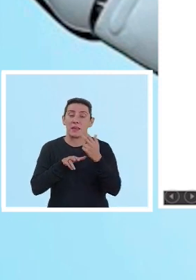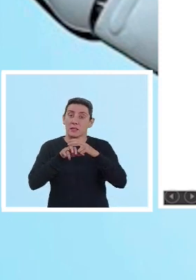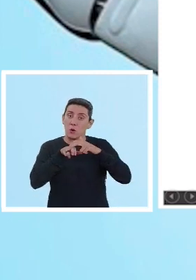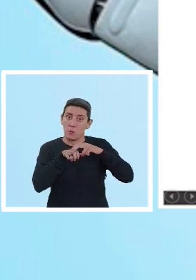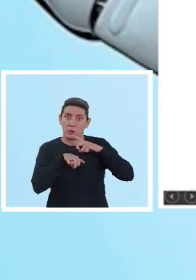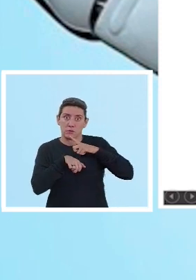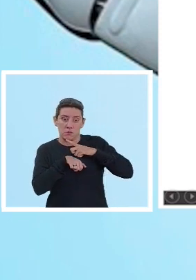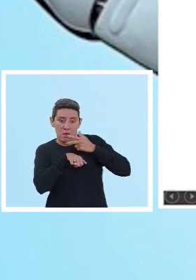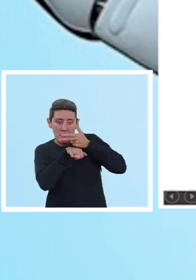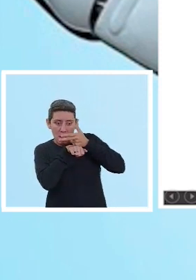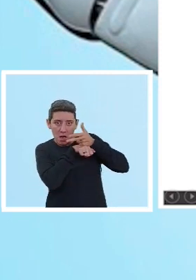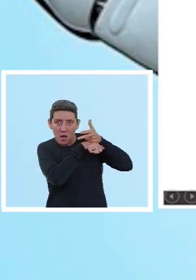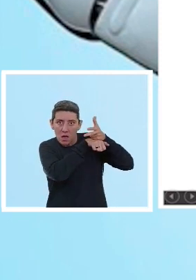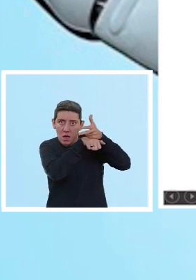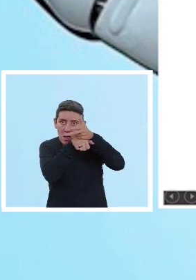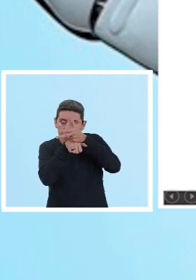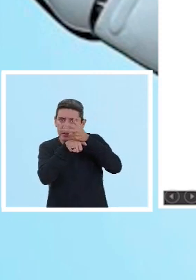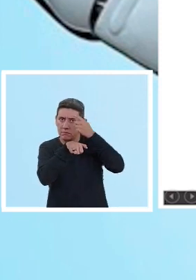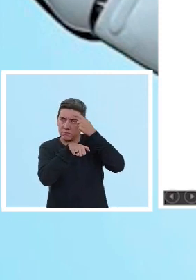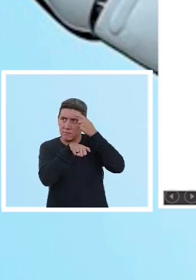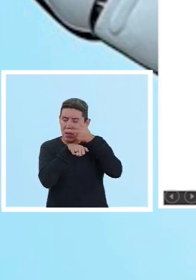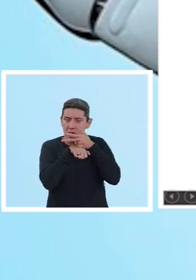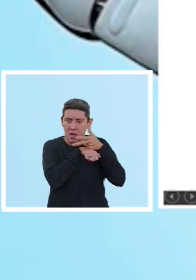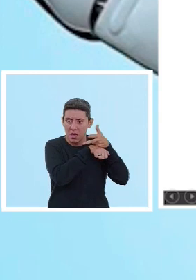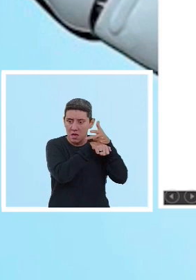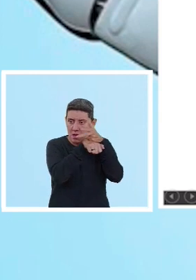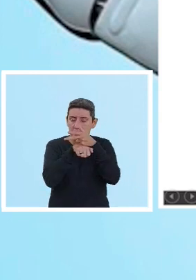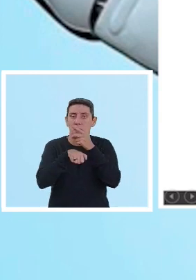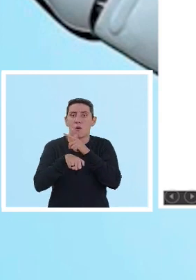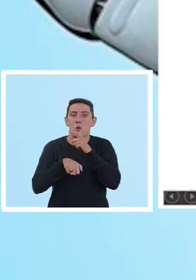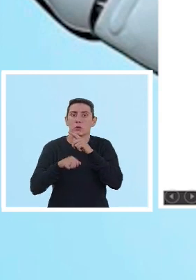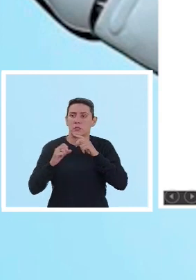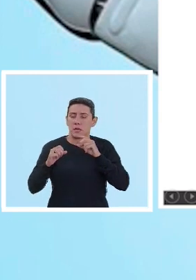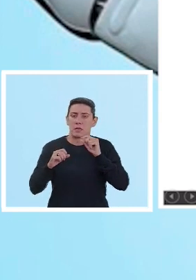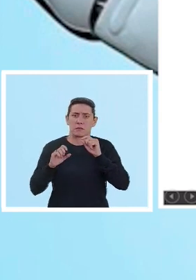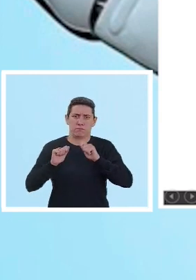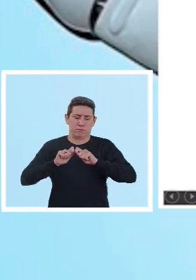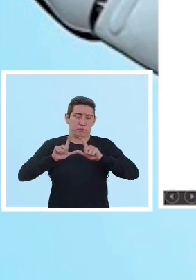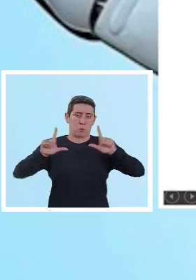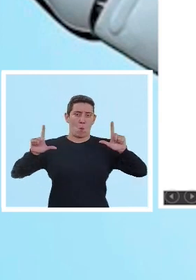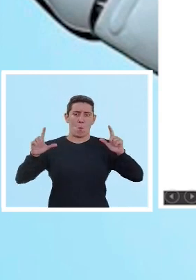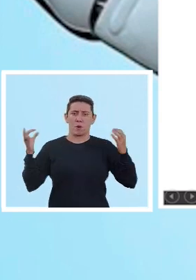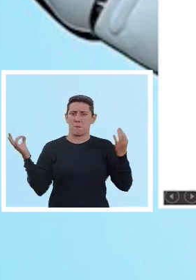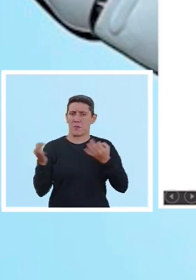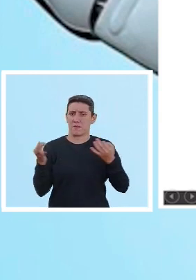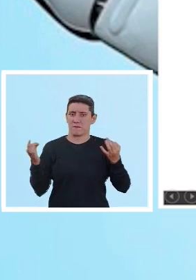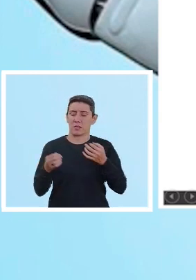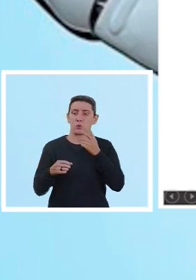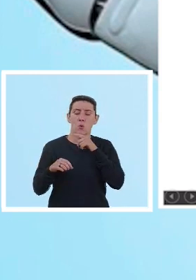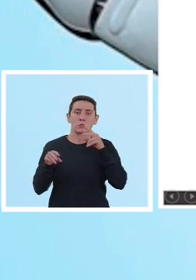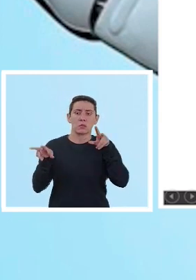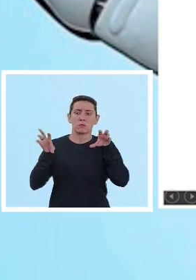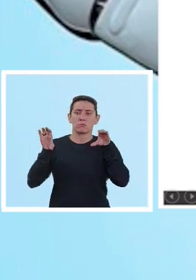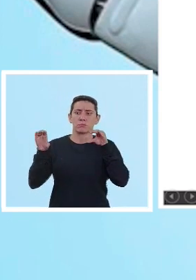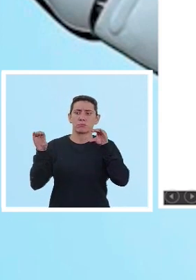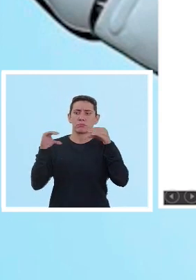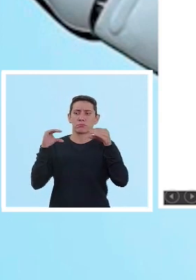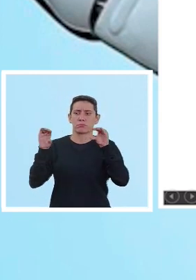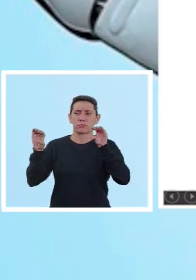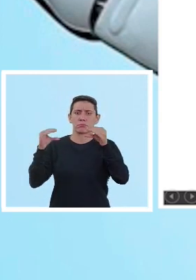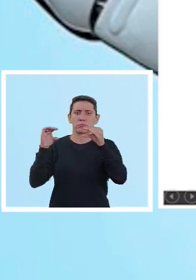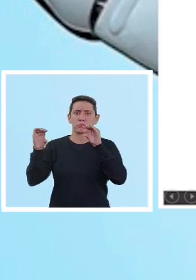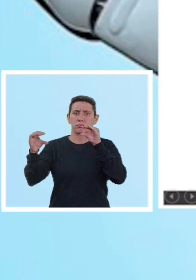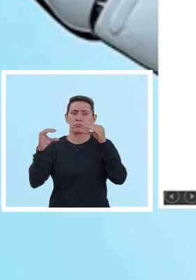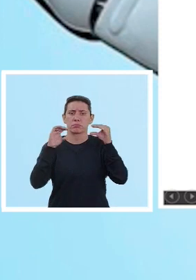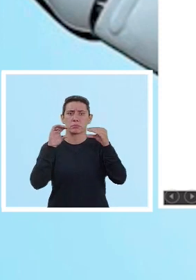cobrindo todo o Piquete câmeras de alta resolução do tipo ptz onde a gente consegue movimentar é nas três